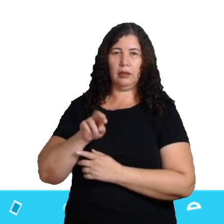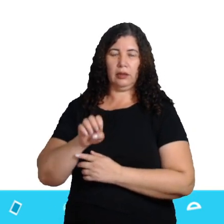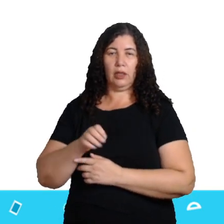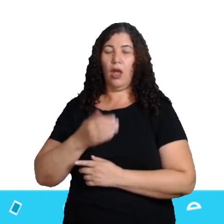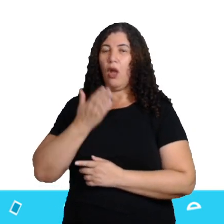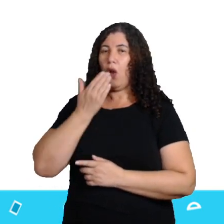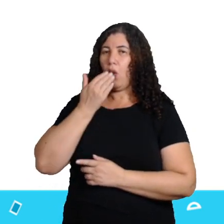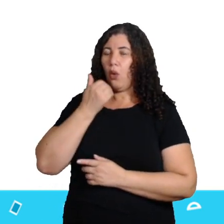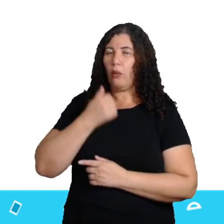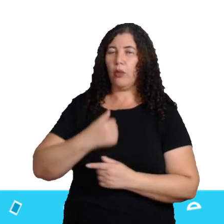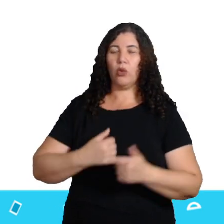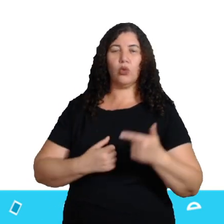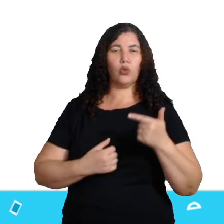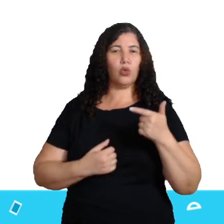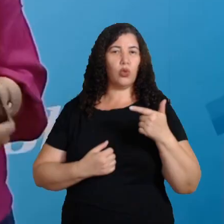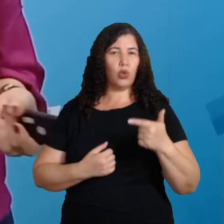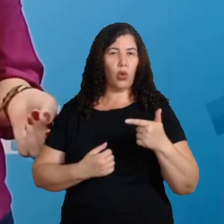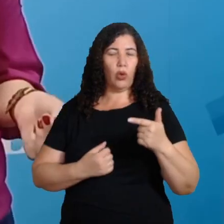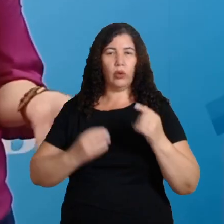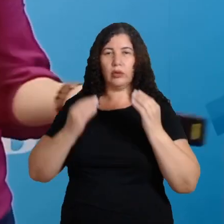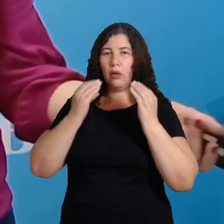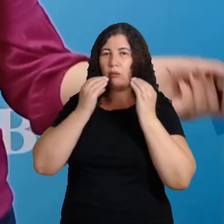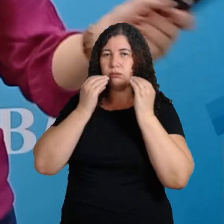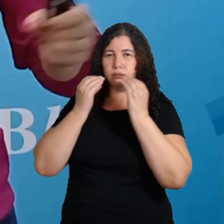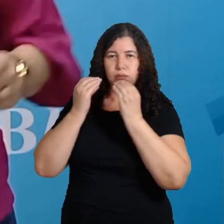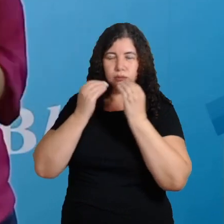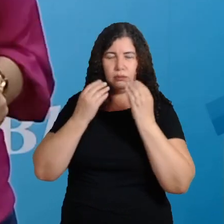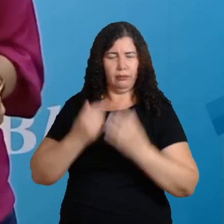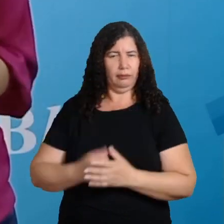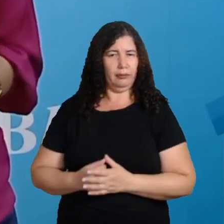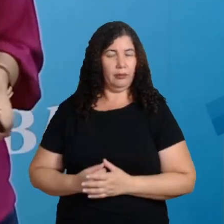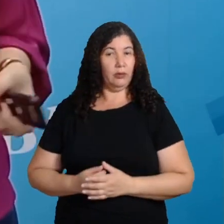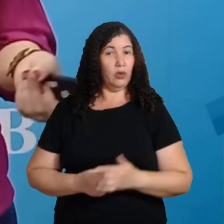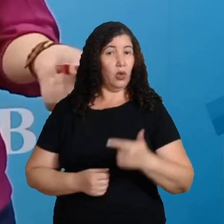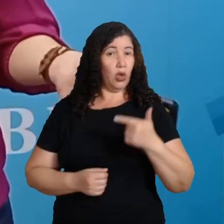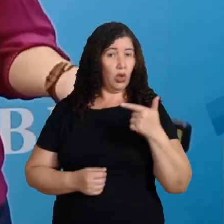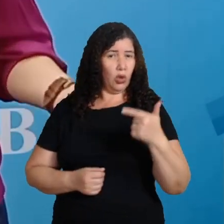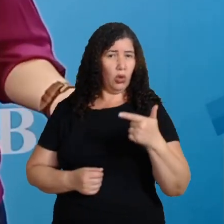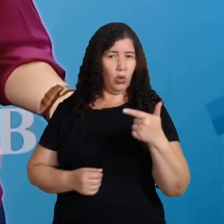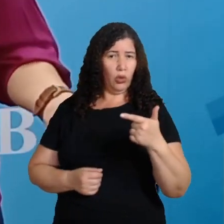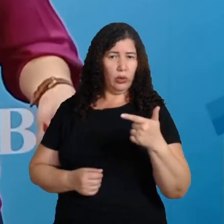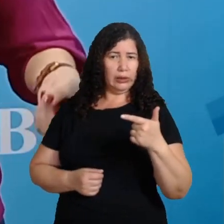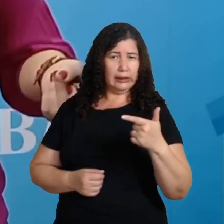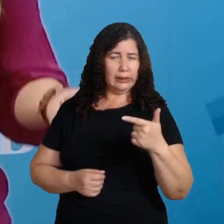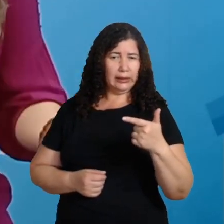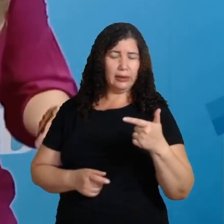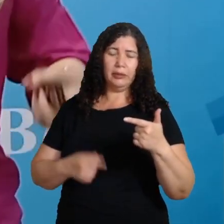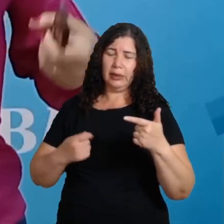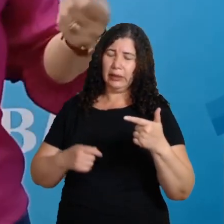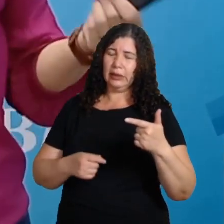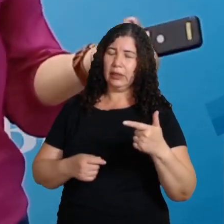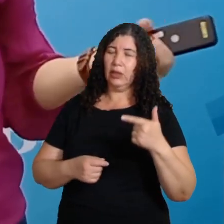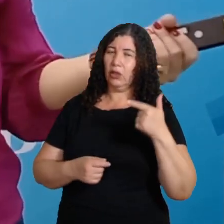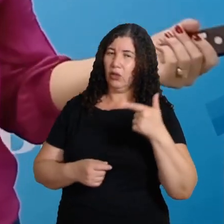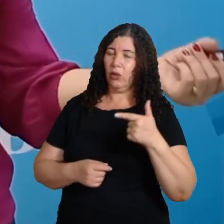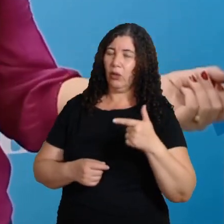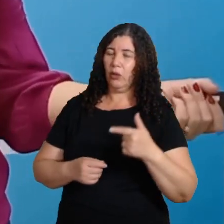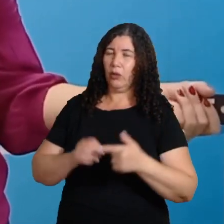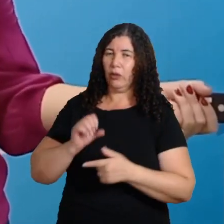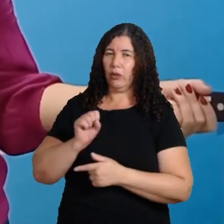2 sanduíches. Ora, se são 2, não pode ser sanduíche, tem que ser 2